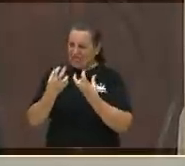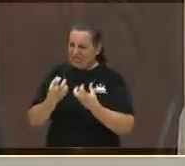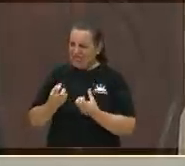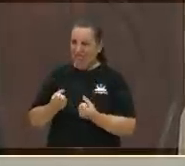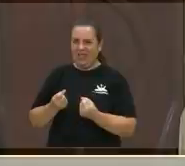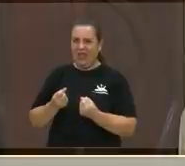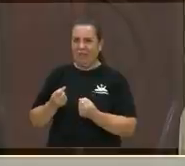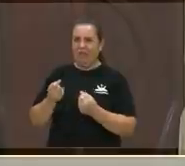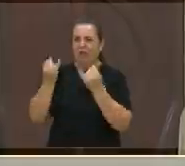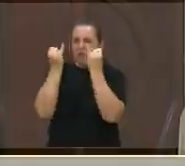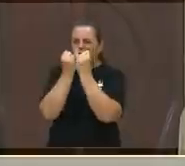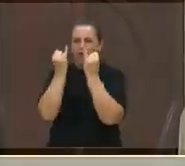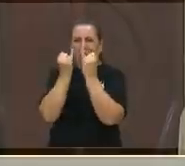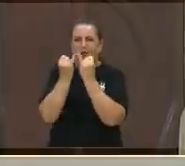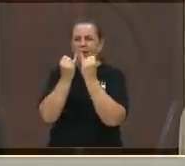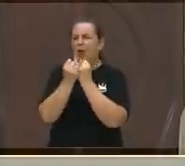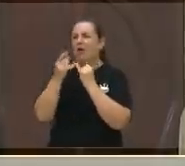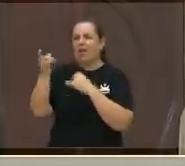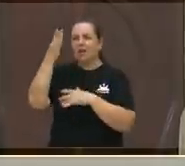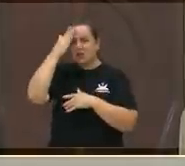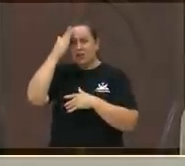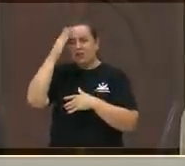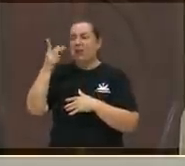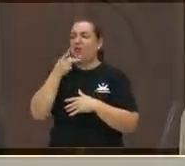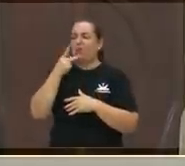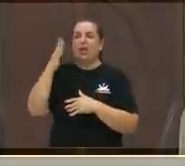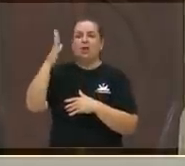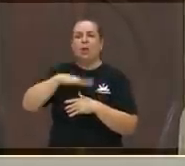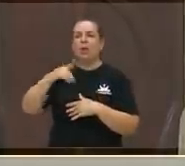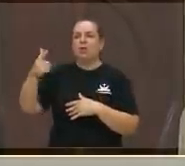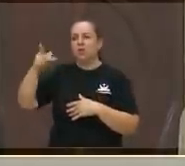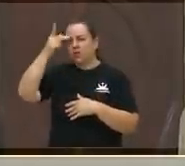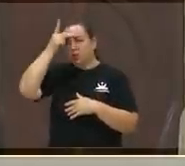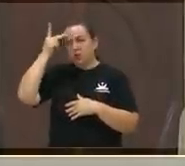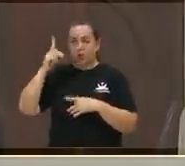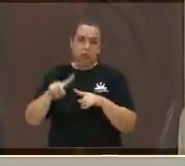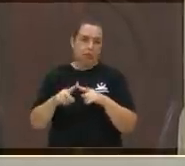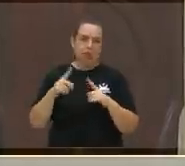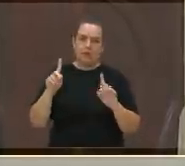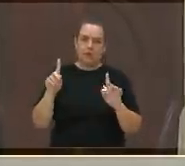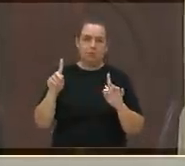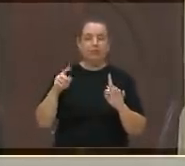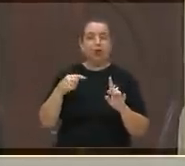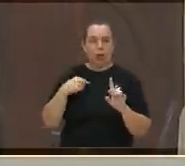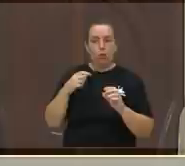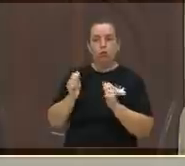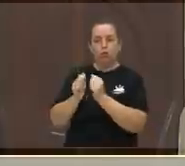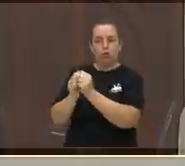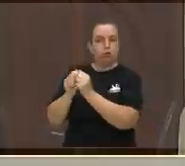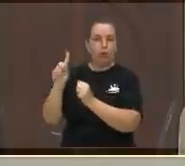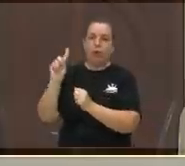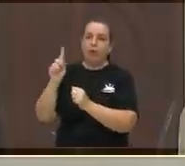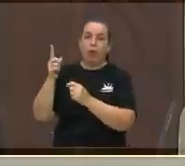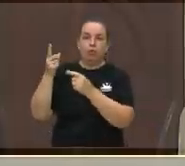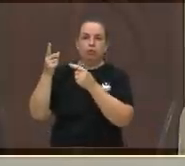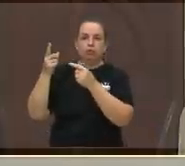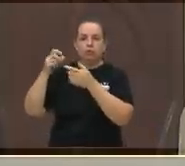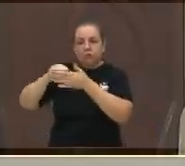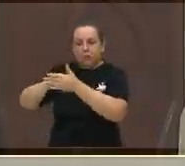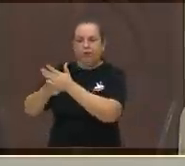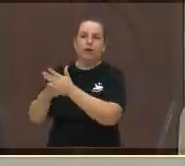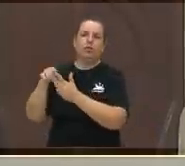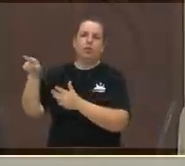alheia eu sabia que estavam falando mal mas eu não falei mas estava lá e